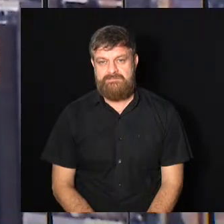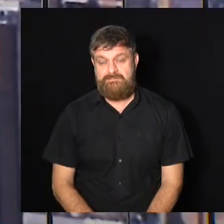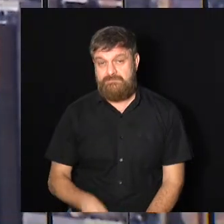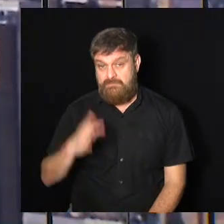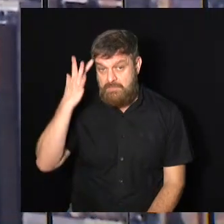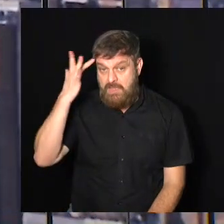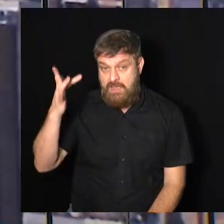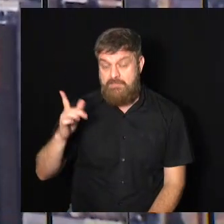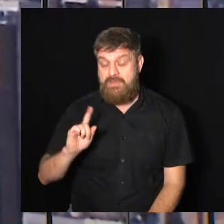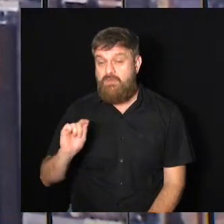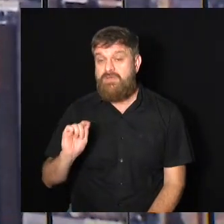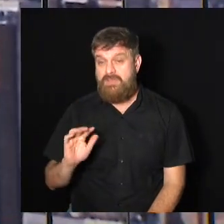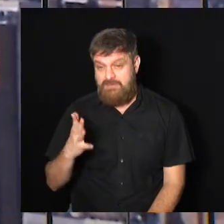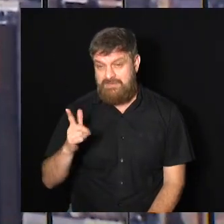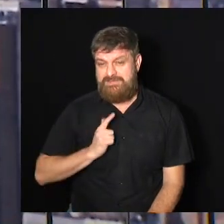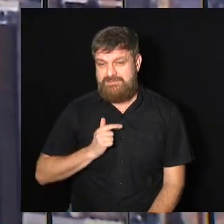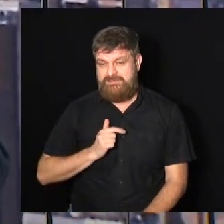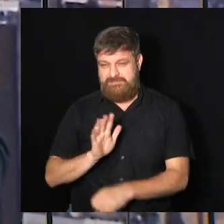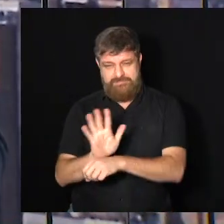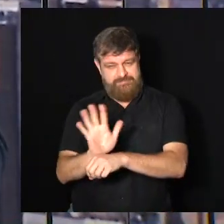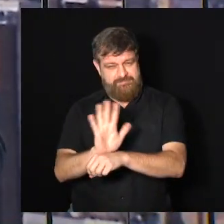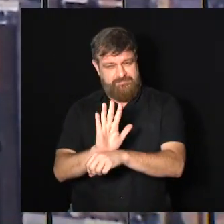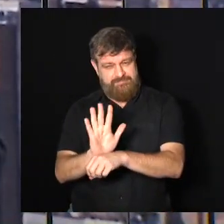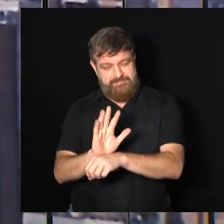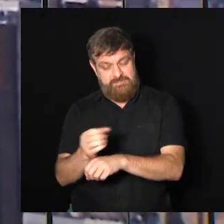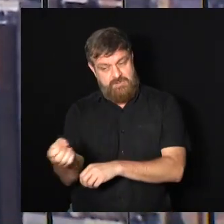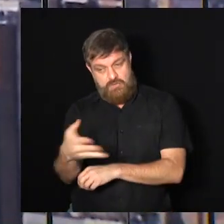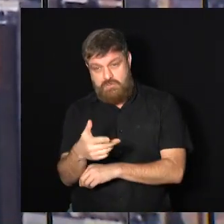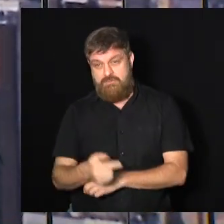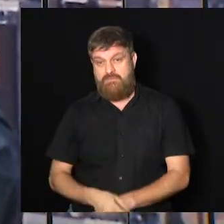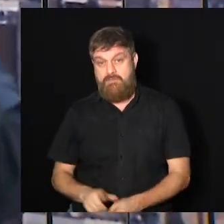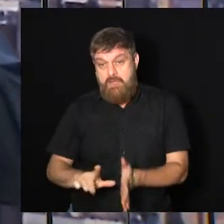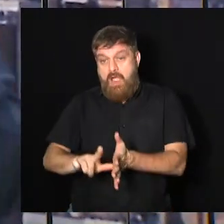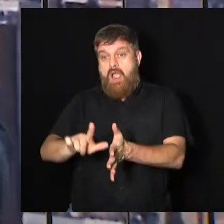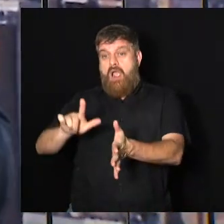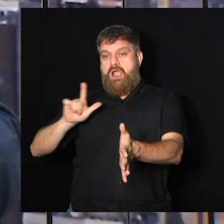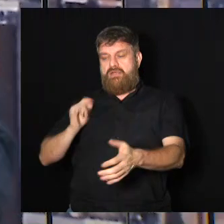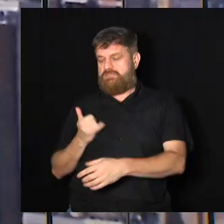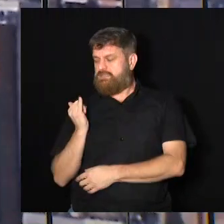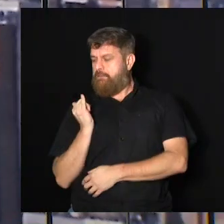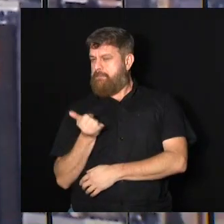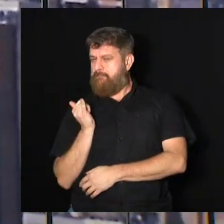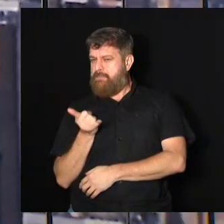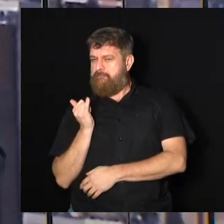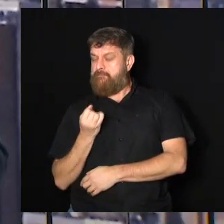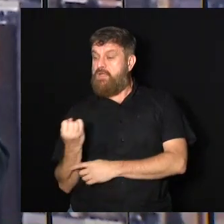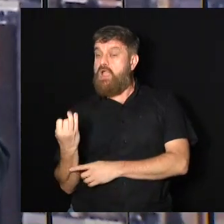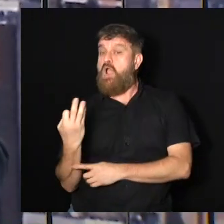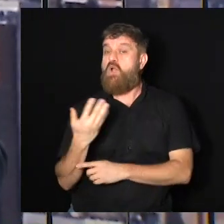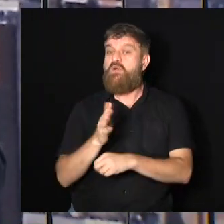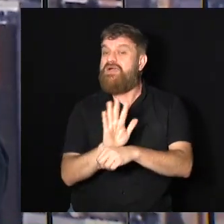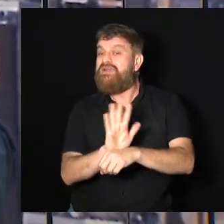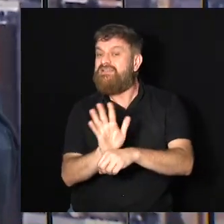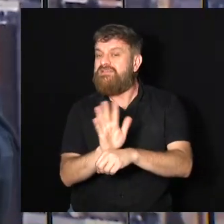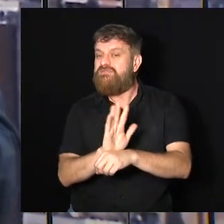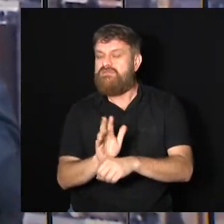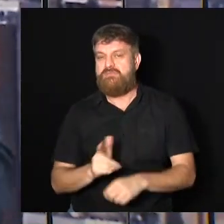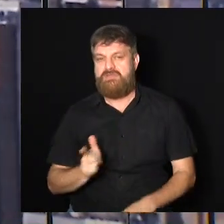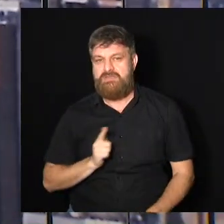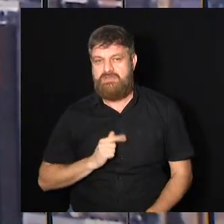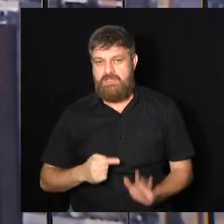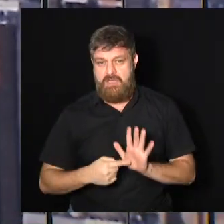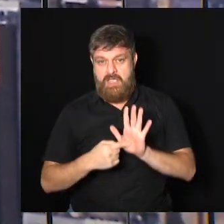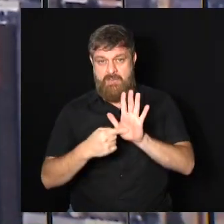Amanhã é dia de estreias na telona, mas você já sabe, fica sabendo antes aqui quais são os filmes. Destaque para